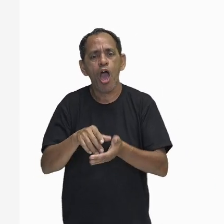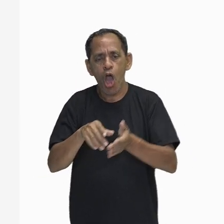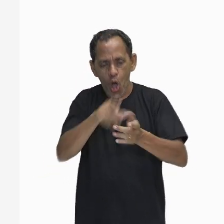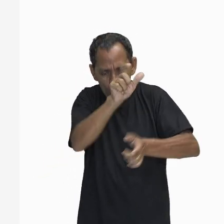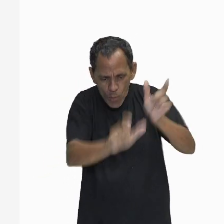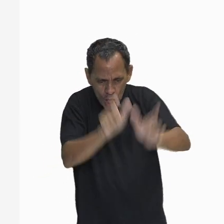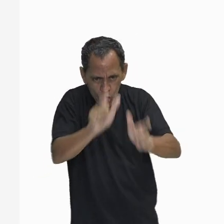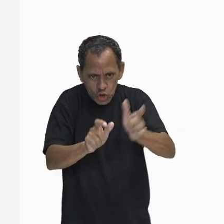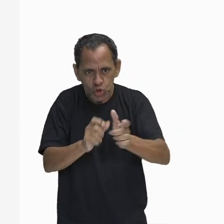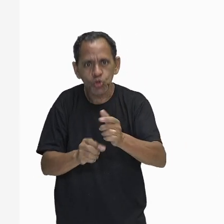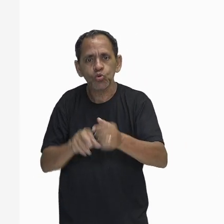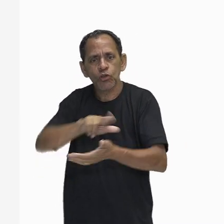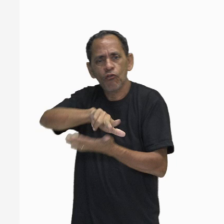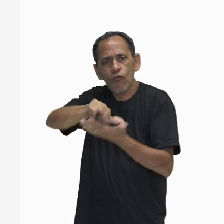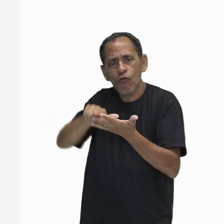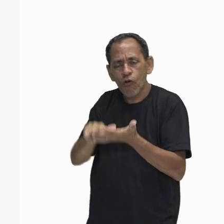de